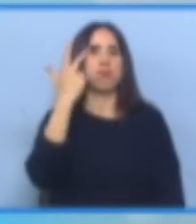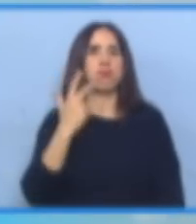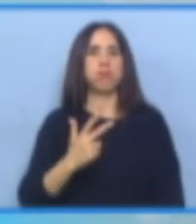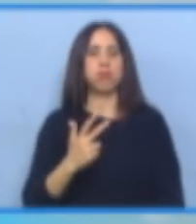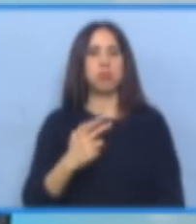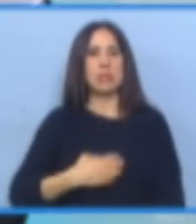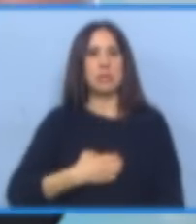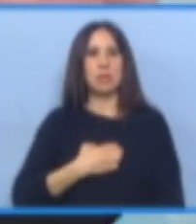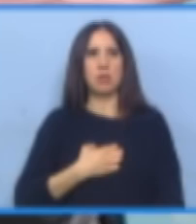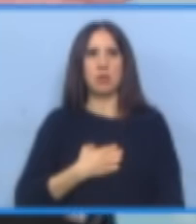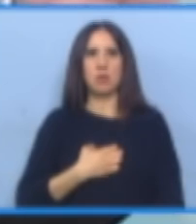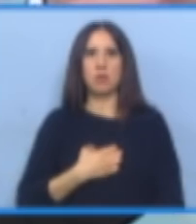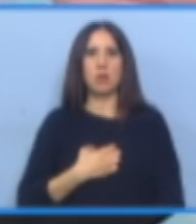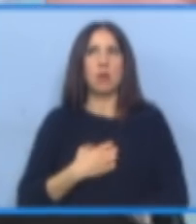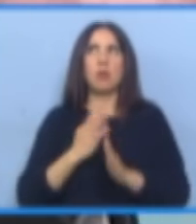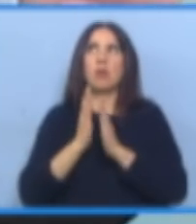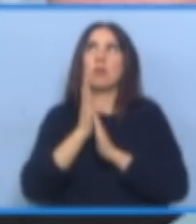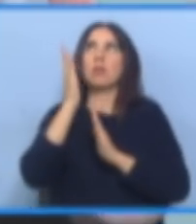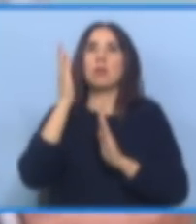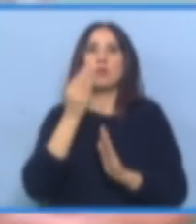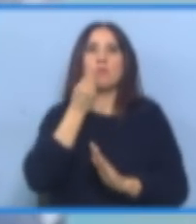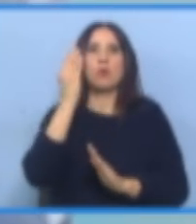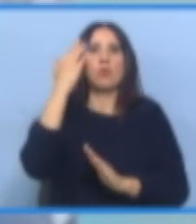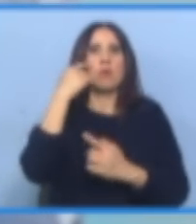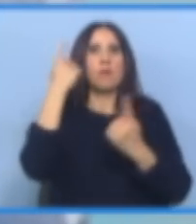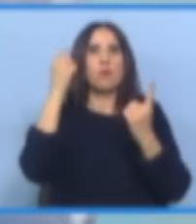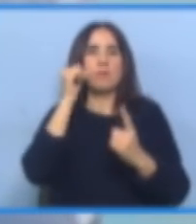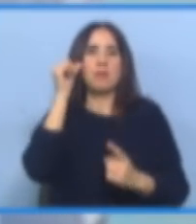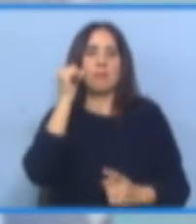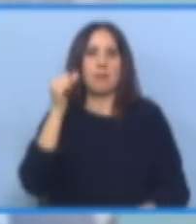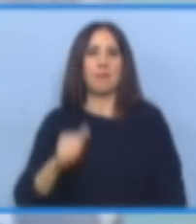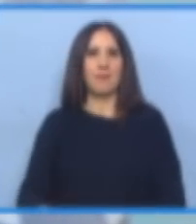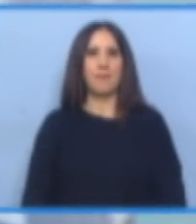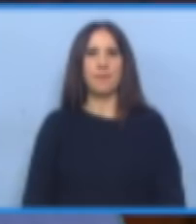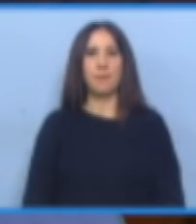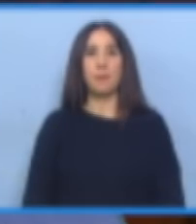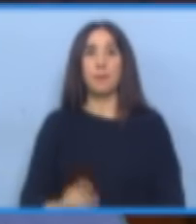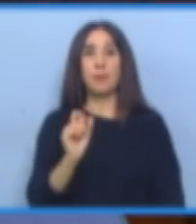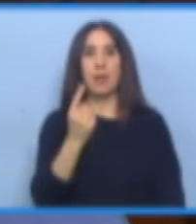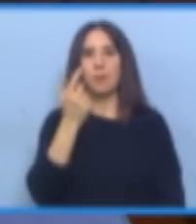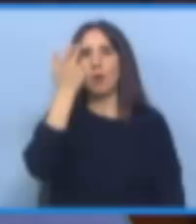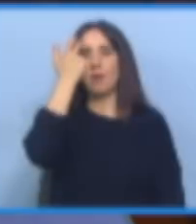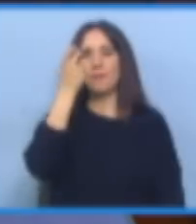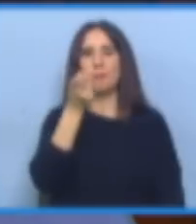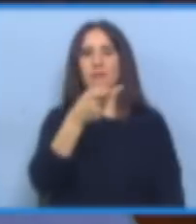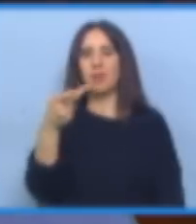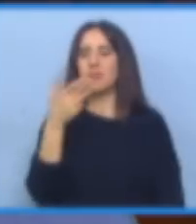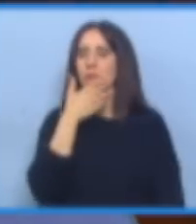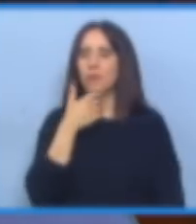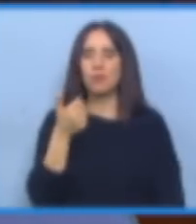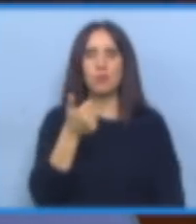neste sentido, meu Deus, ainda não se revelou o melhor. Isso fez-me lembrar, muito rapidamente, fez-me lembrar uma frase muito